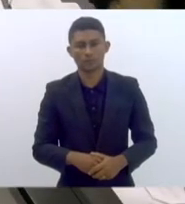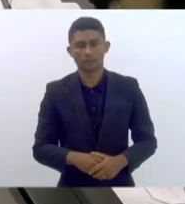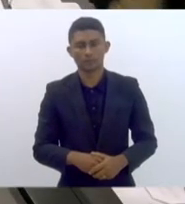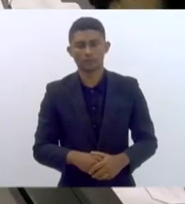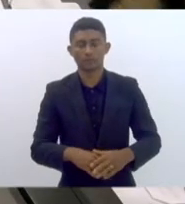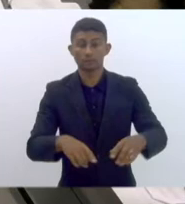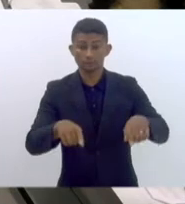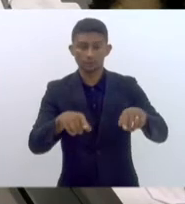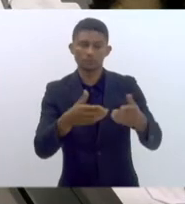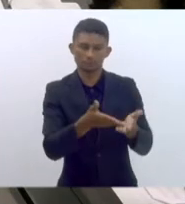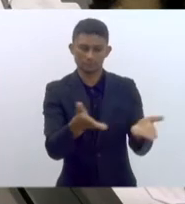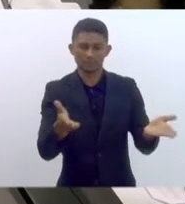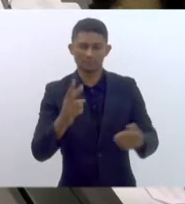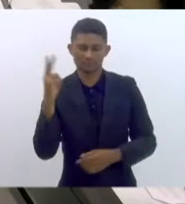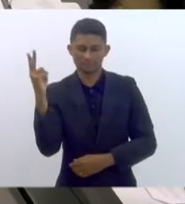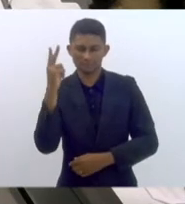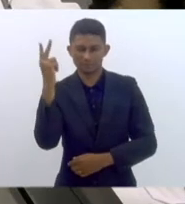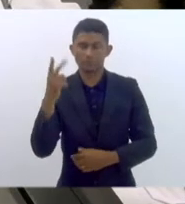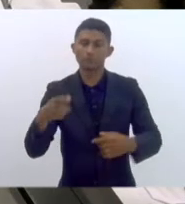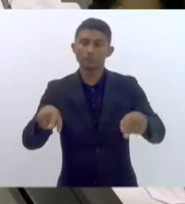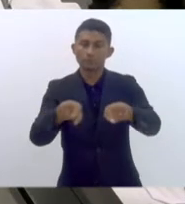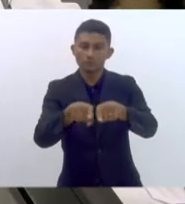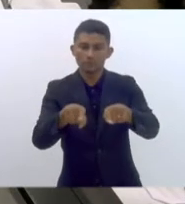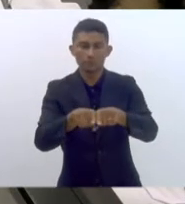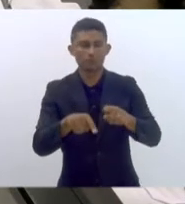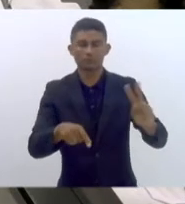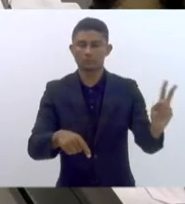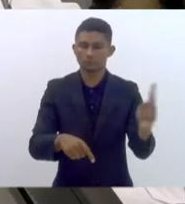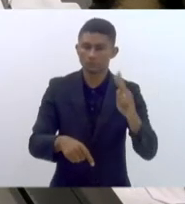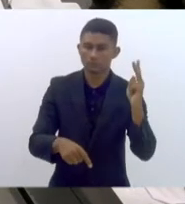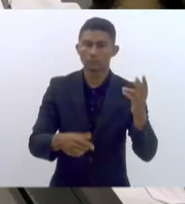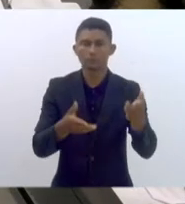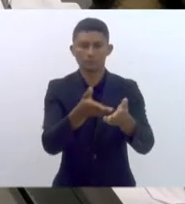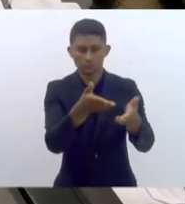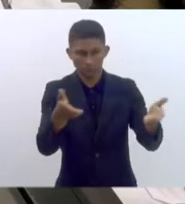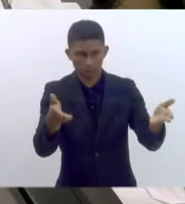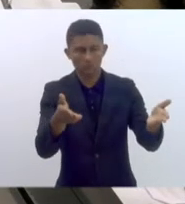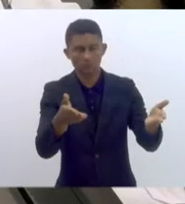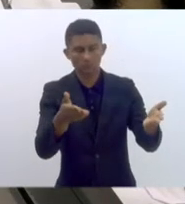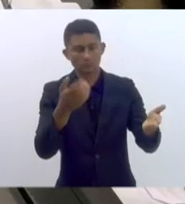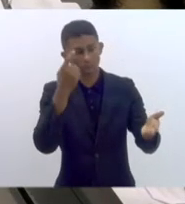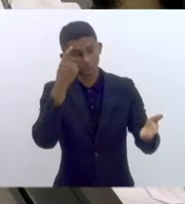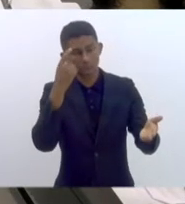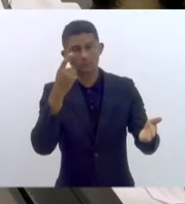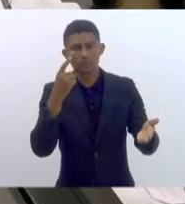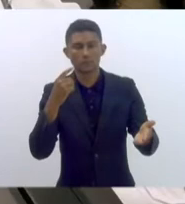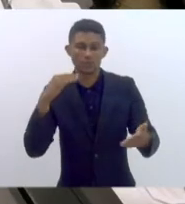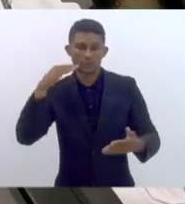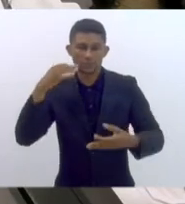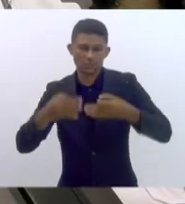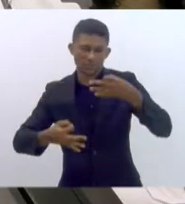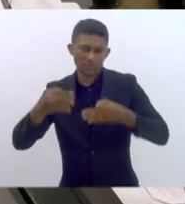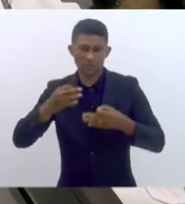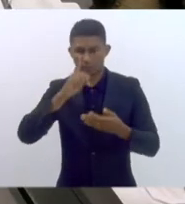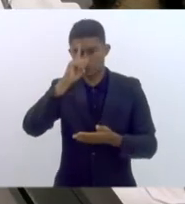Além desses valores, vão entrar todos os valores que estão suspensos por liminar desde